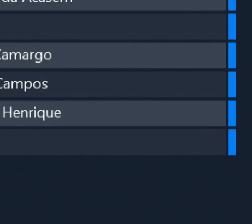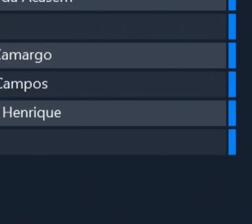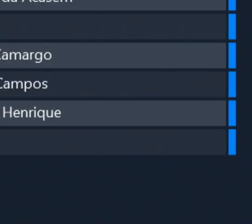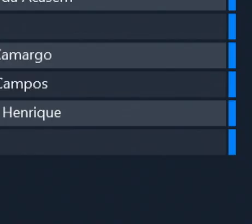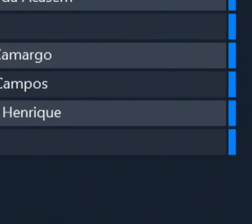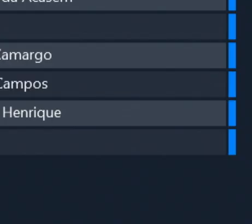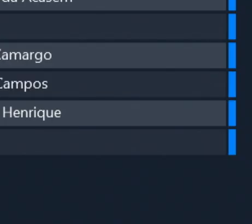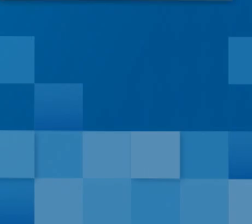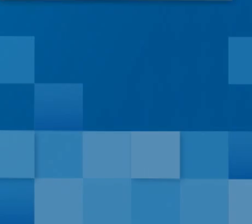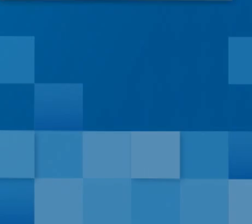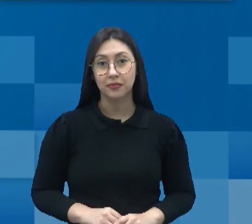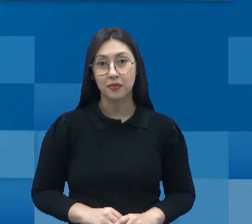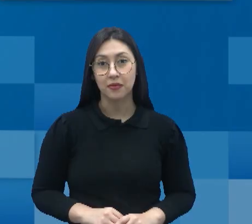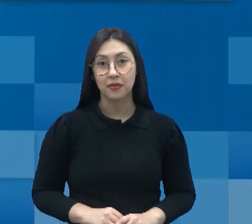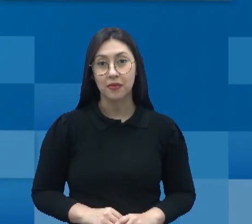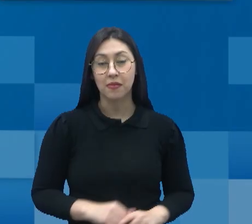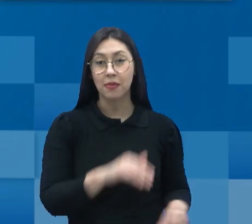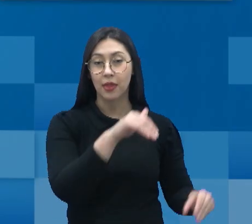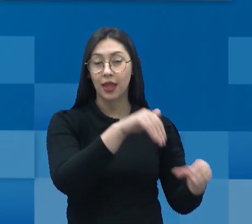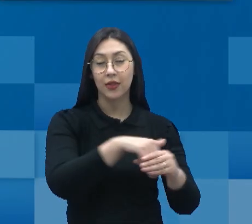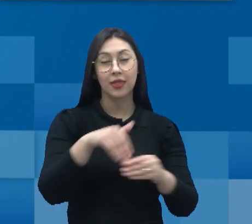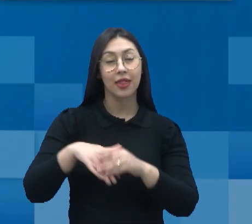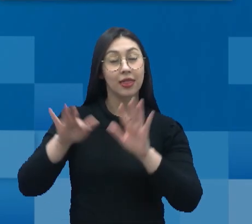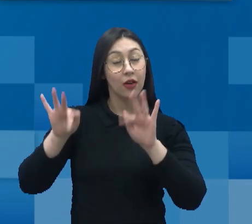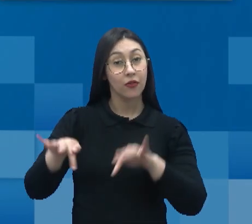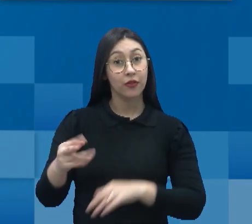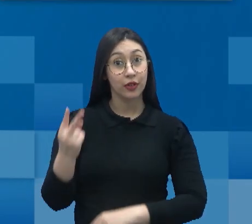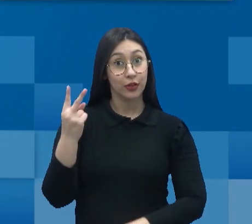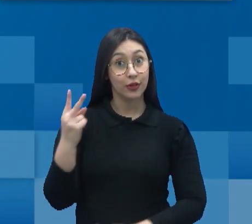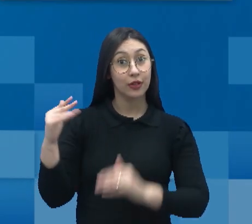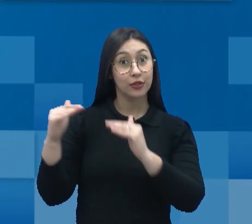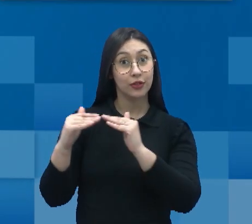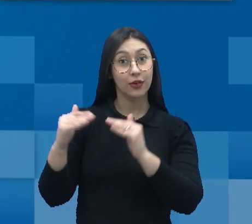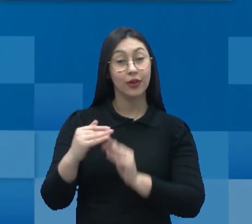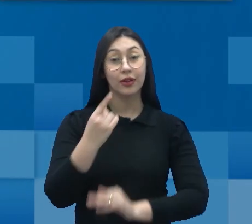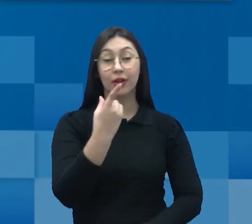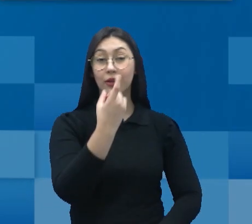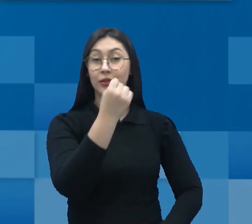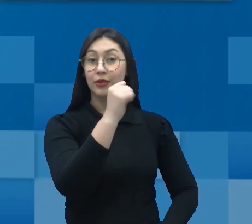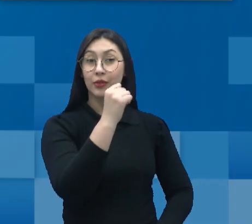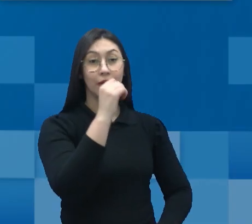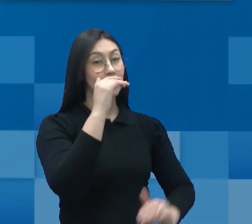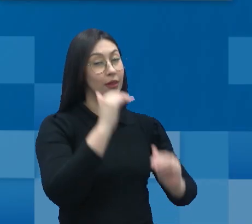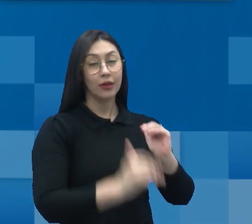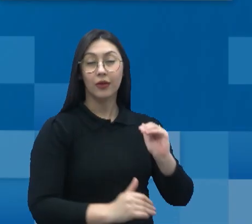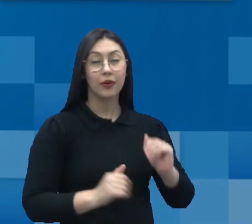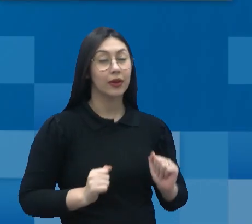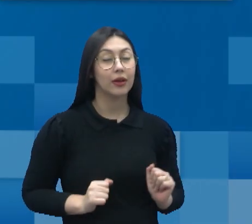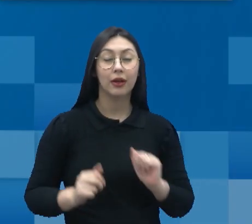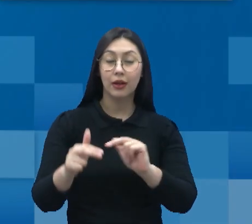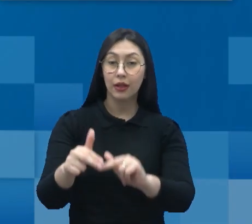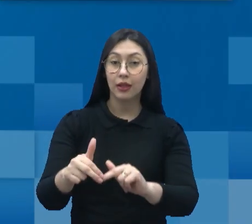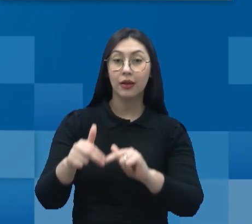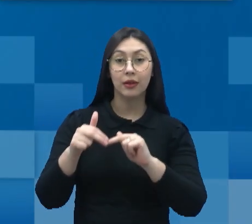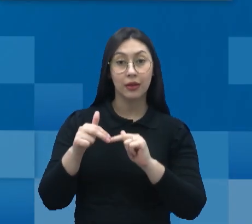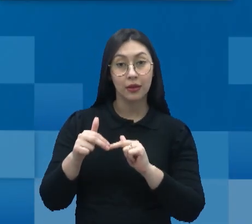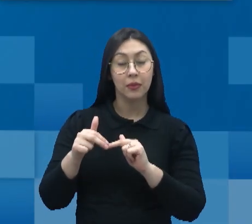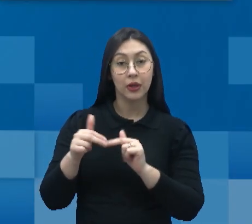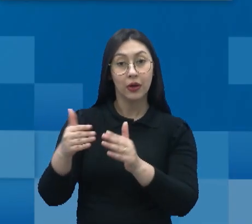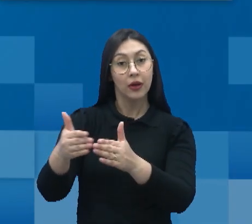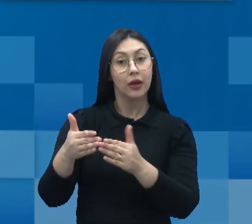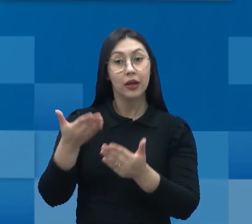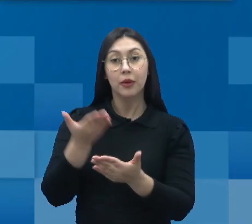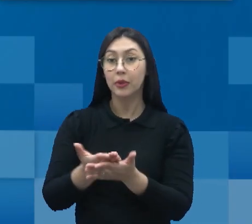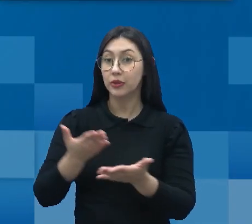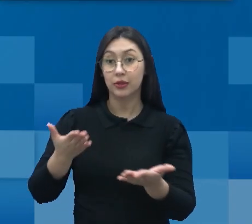Encerrada a votação. 2 votos favoráveis, 18 votos contrários. Com 2 votos favoráveis, 18 votos contrários, o requerimento